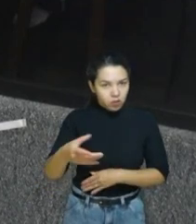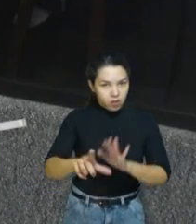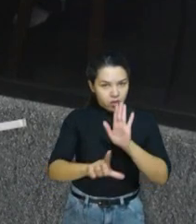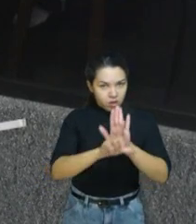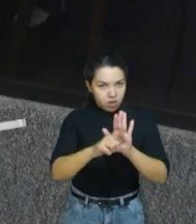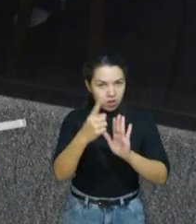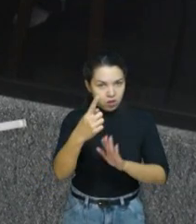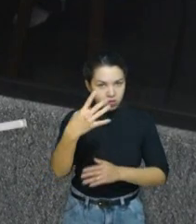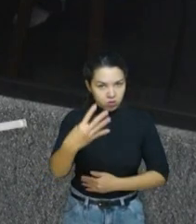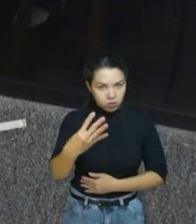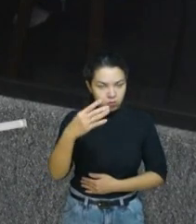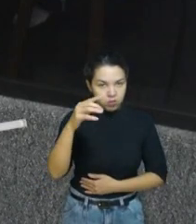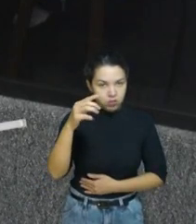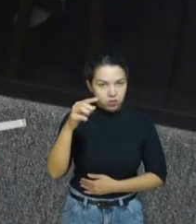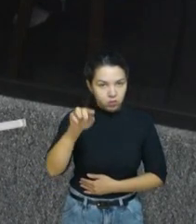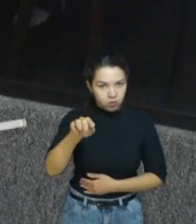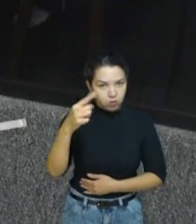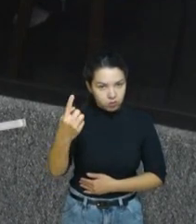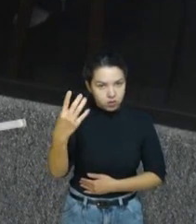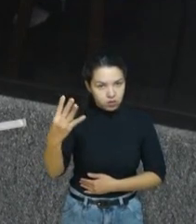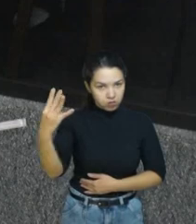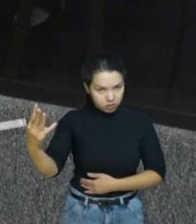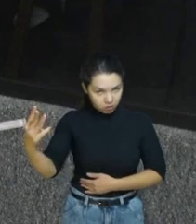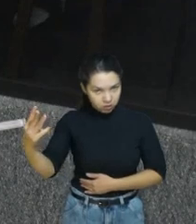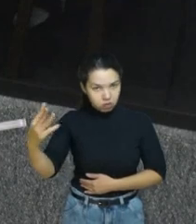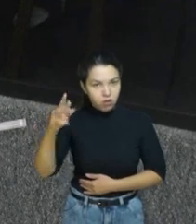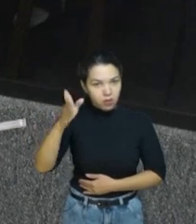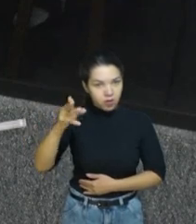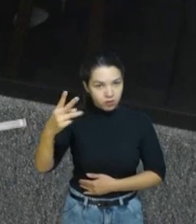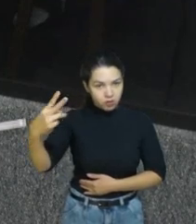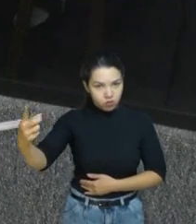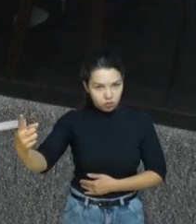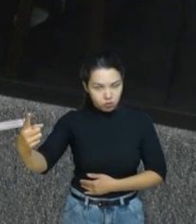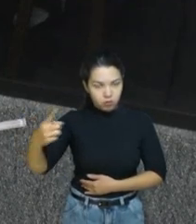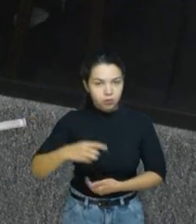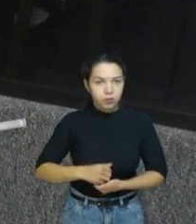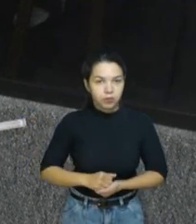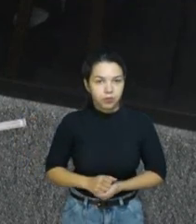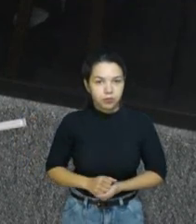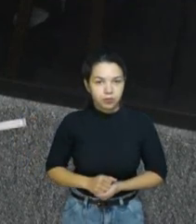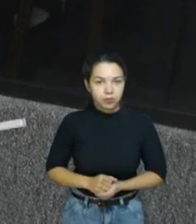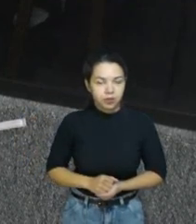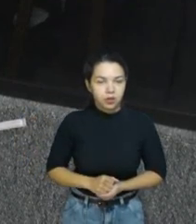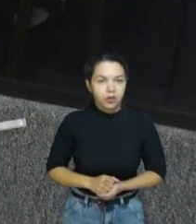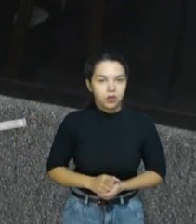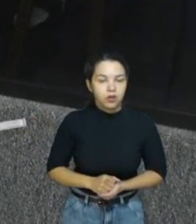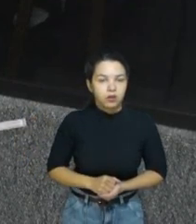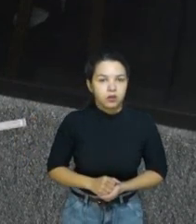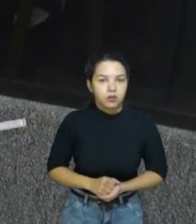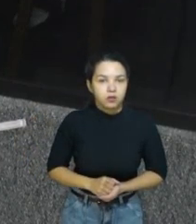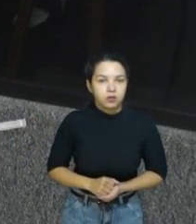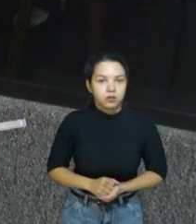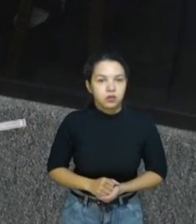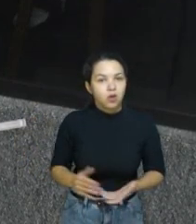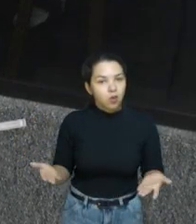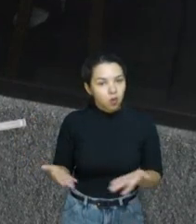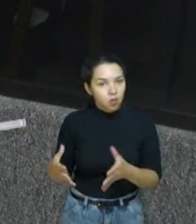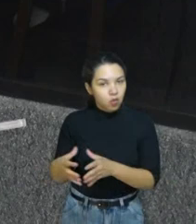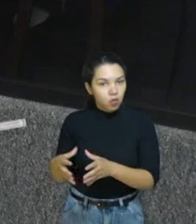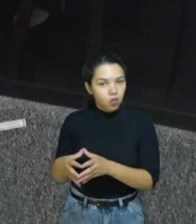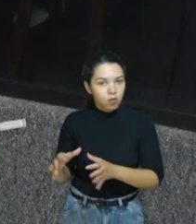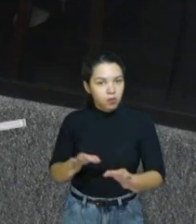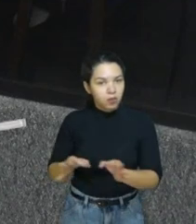lei 14.133 de 2021. E, nesse sentido, a equipe atual está